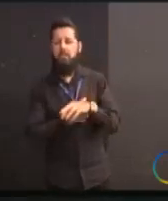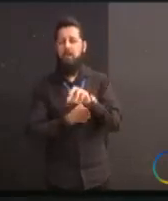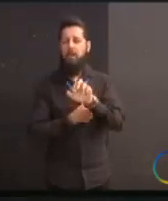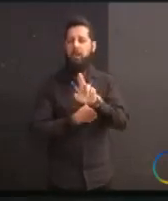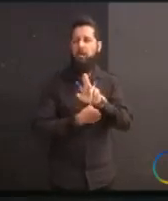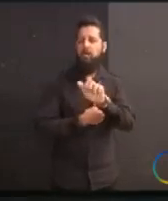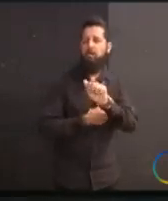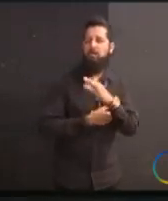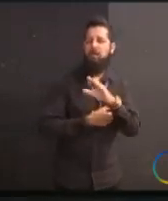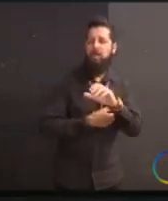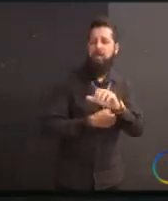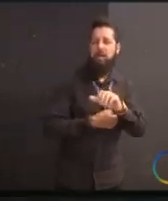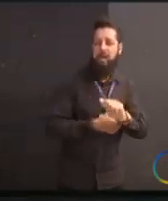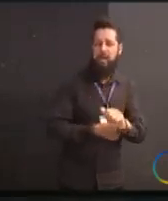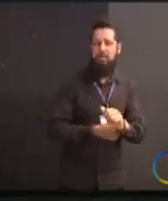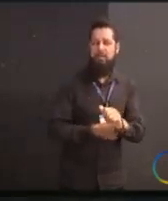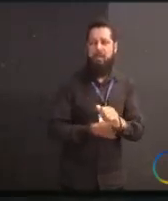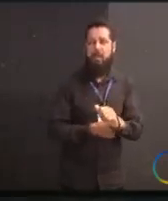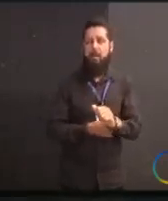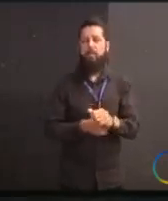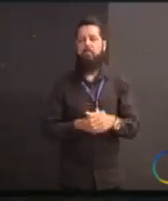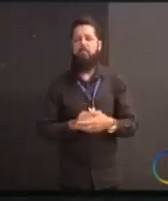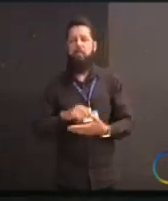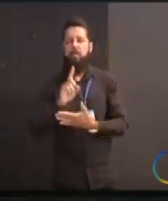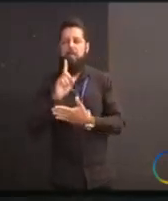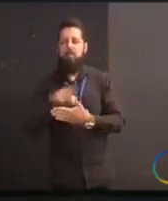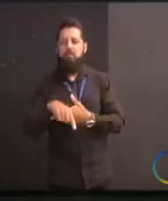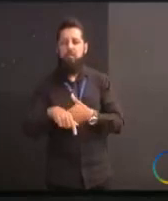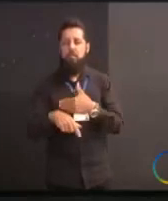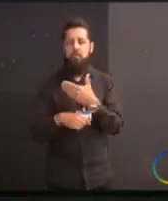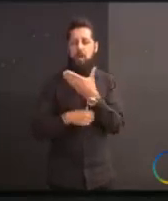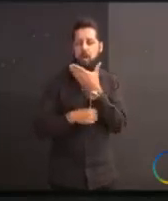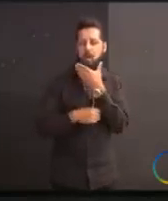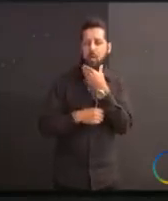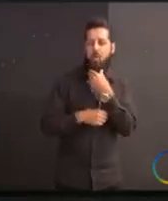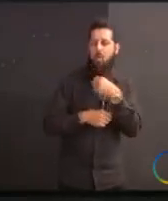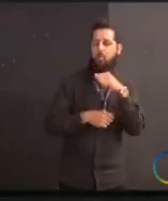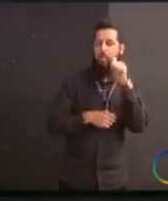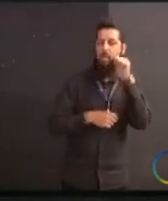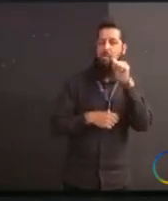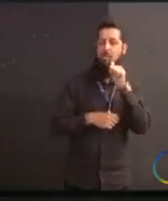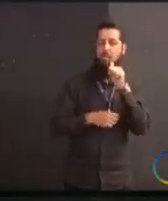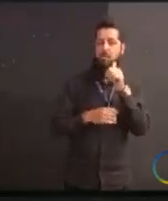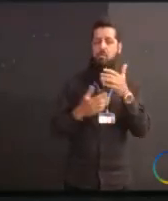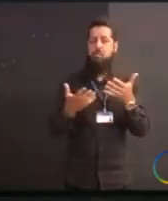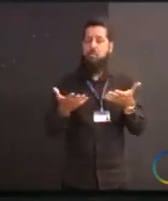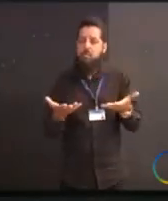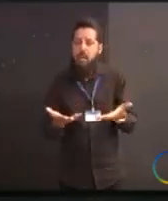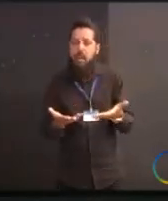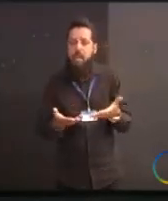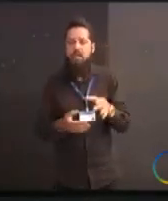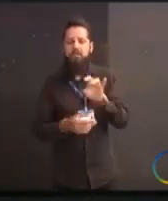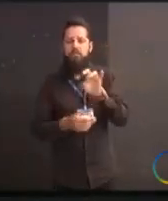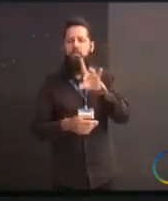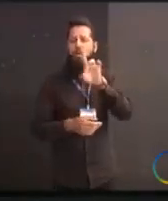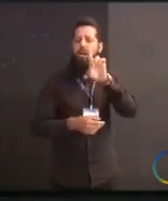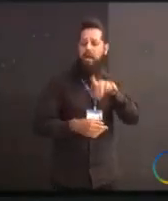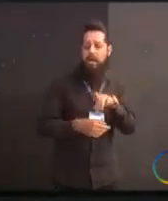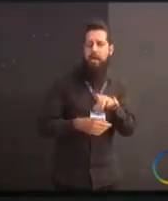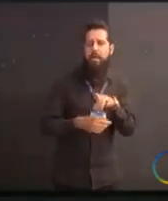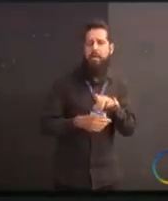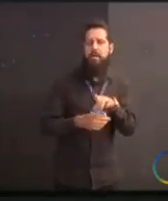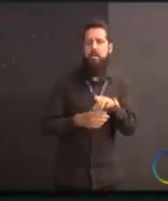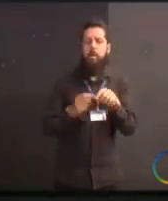por sotaque, seja homem, mulher ou não. Você só é o que é por também